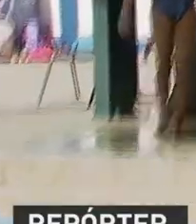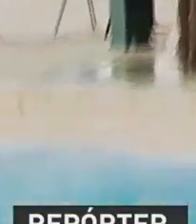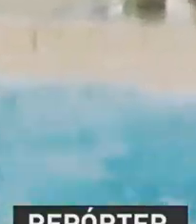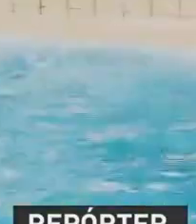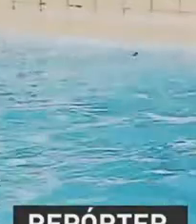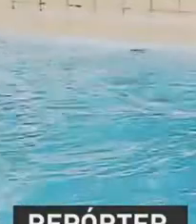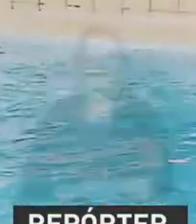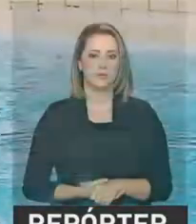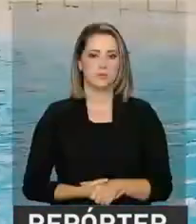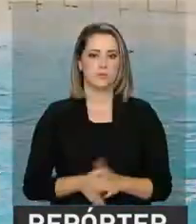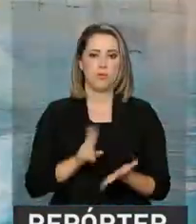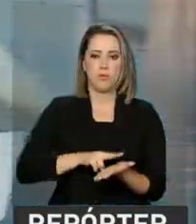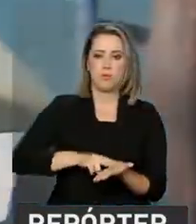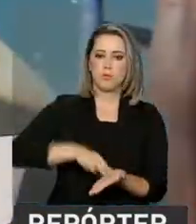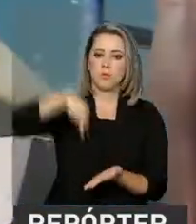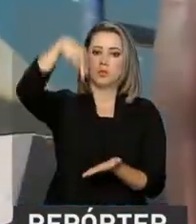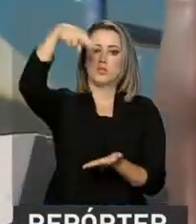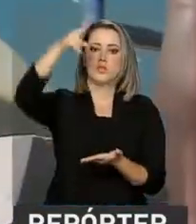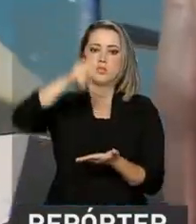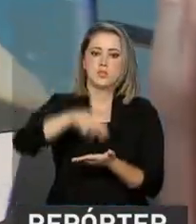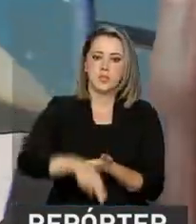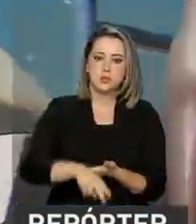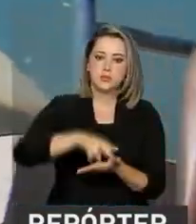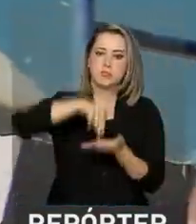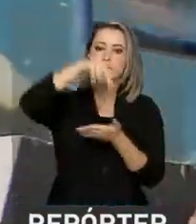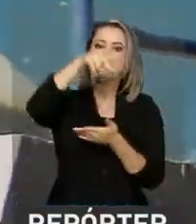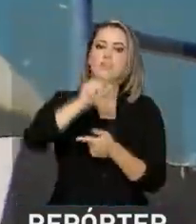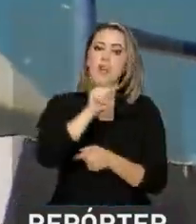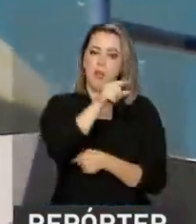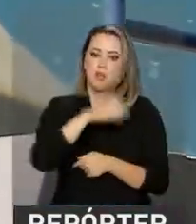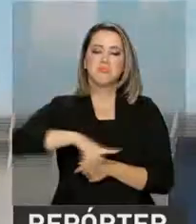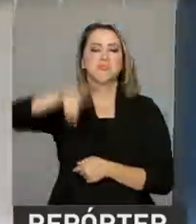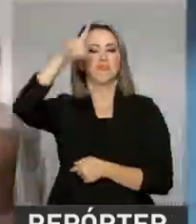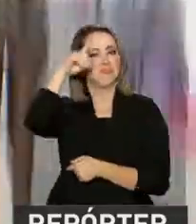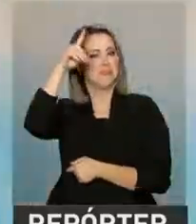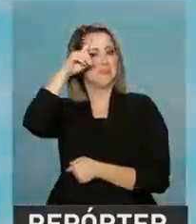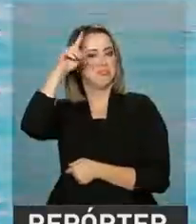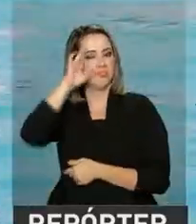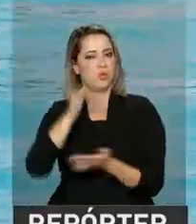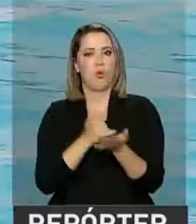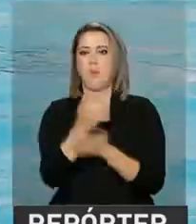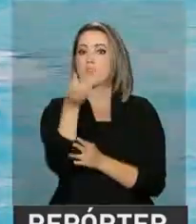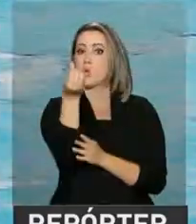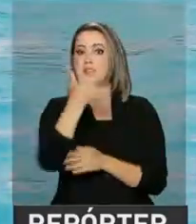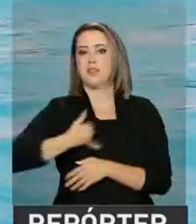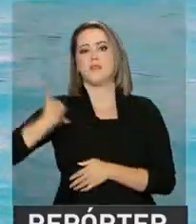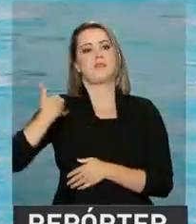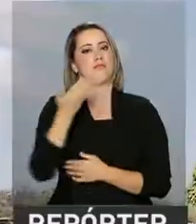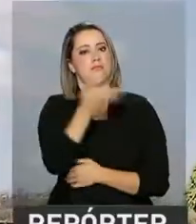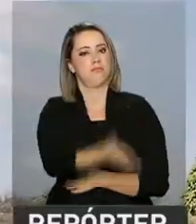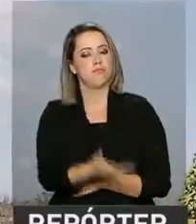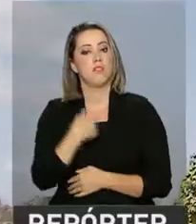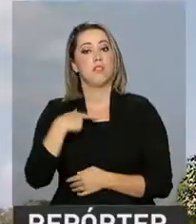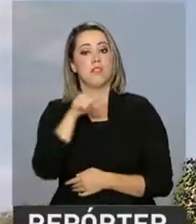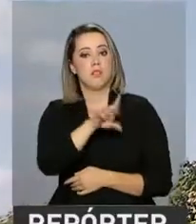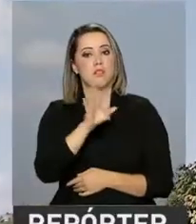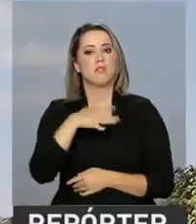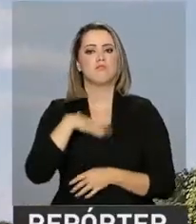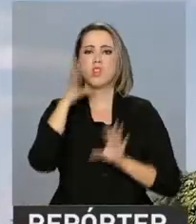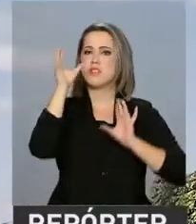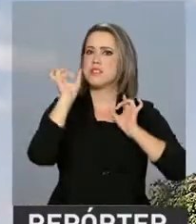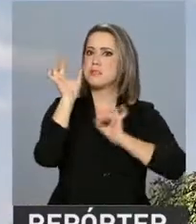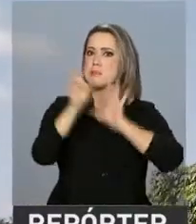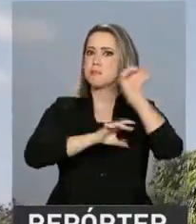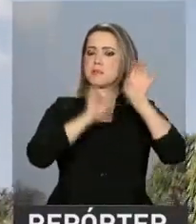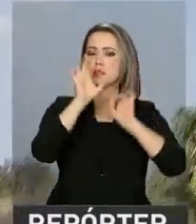saltos de mais alto a rotina do atleta hugo parisi é assim desde os seis anos de idade ele que é destaque do